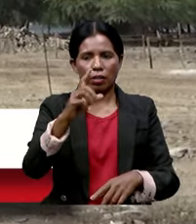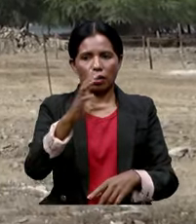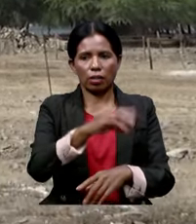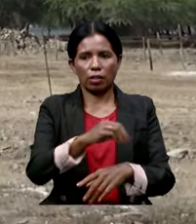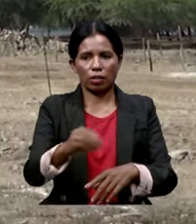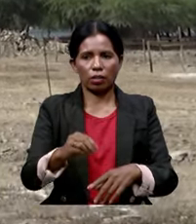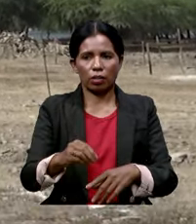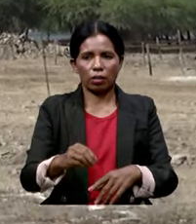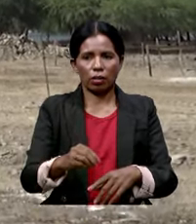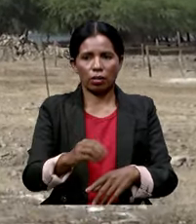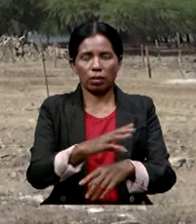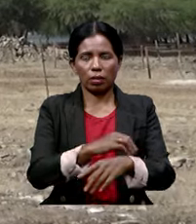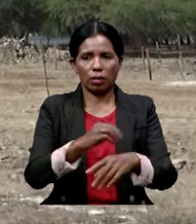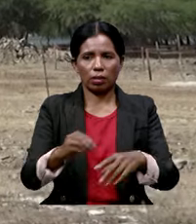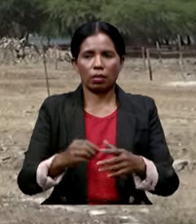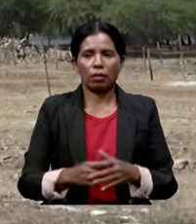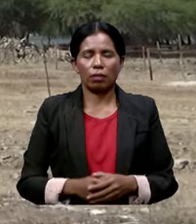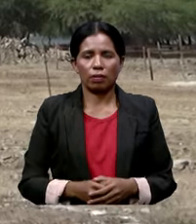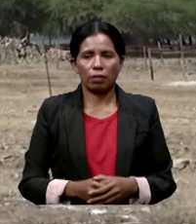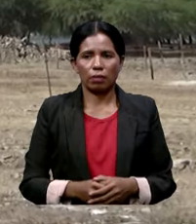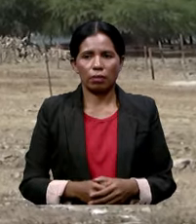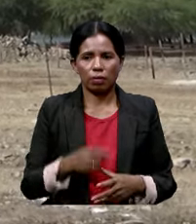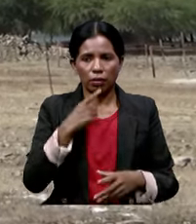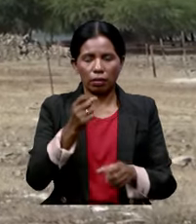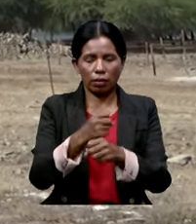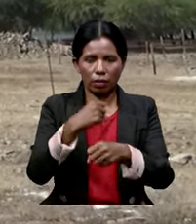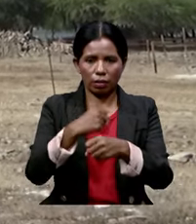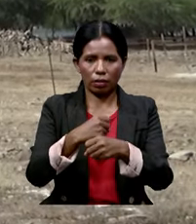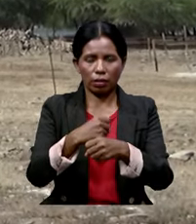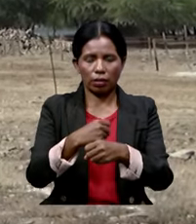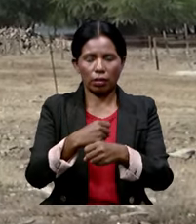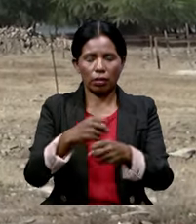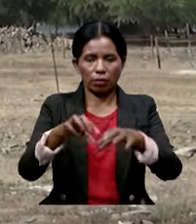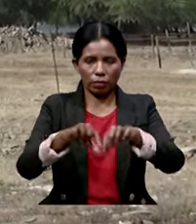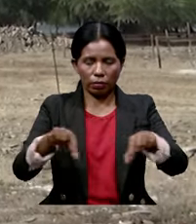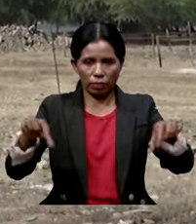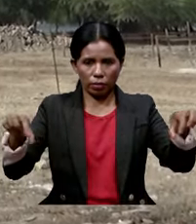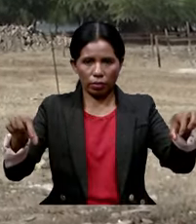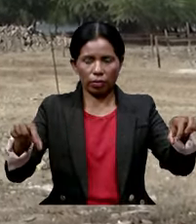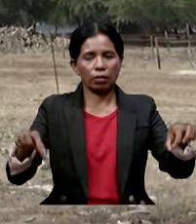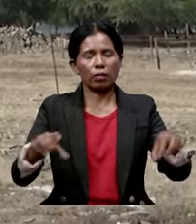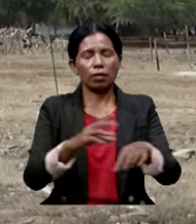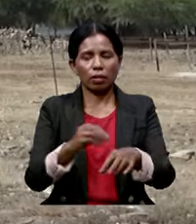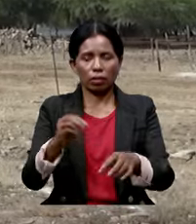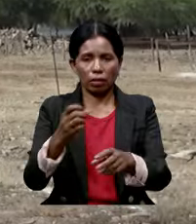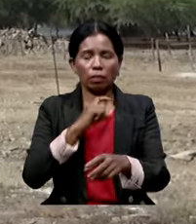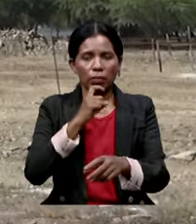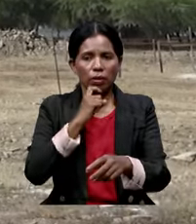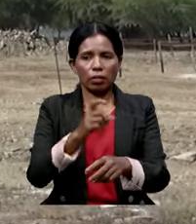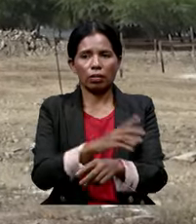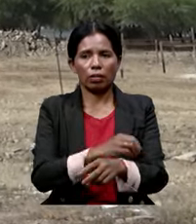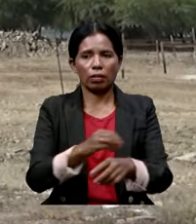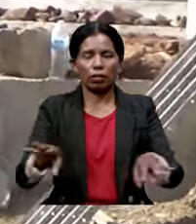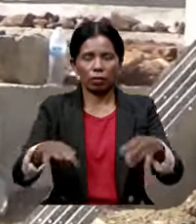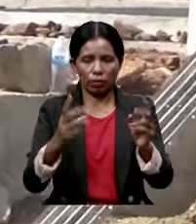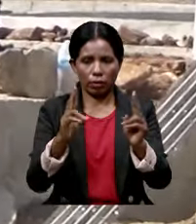foundation sira yo ini por si rematana ahin so bude ebe que sin sira agora balance serviço